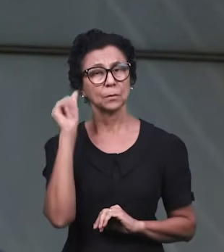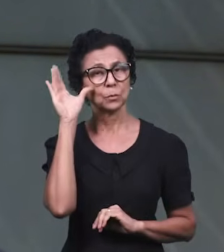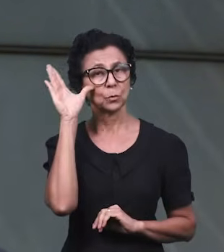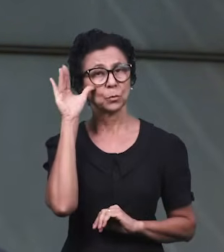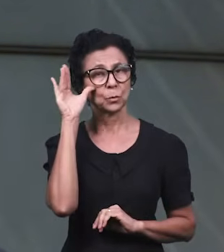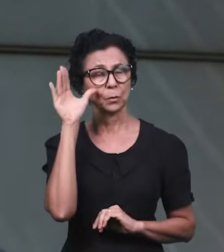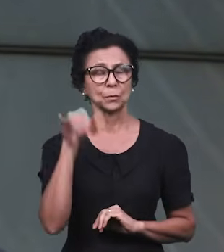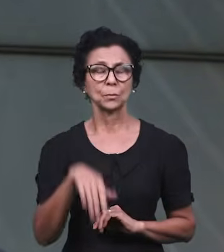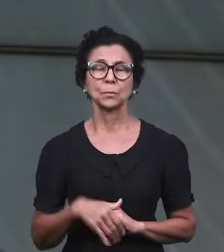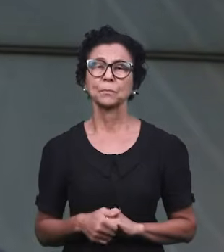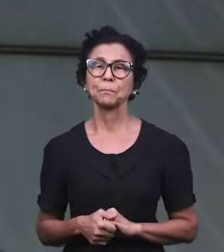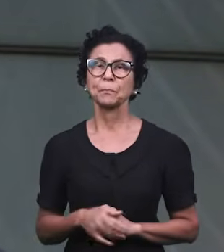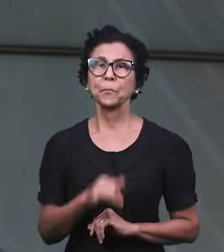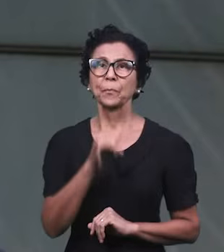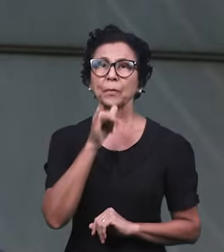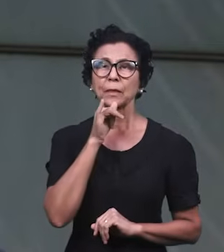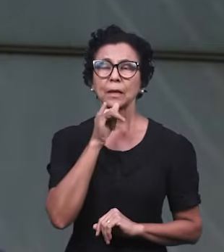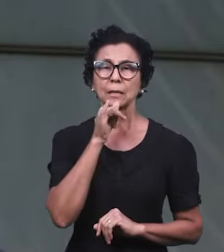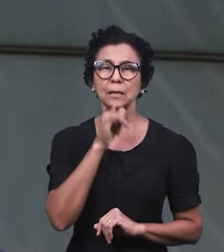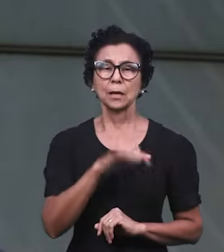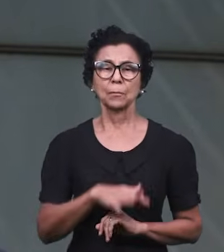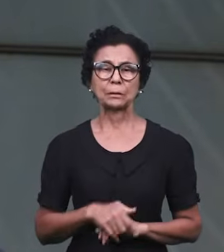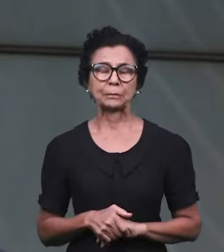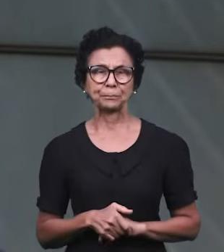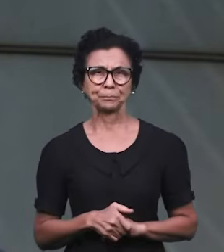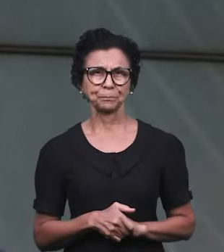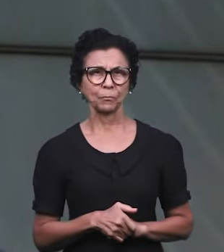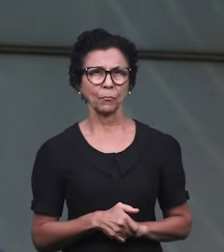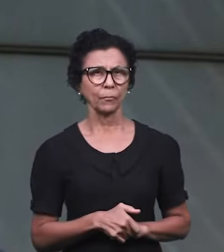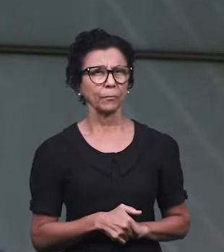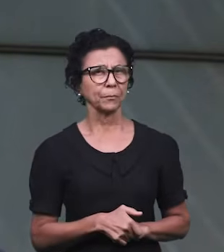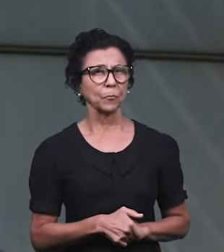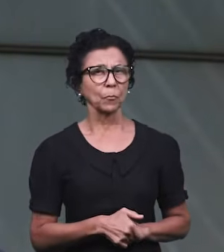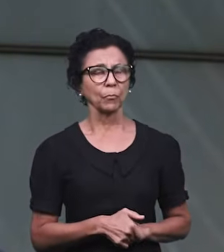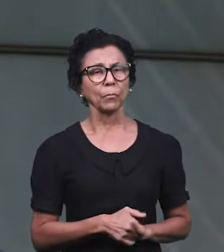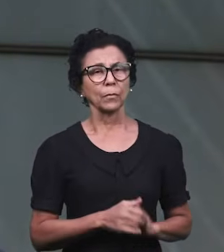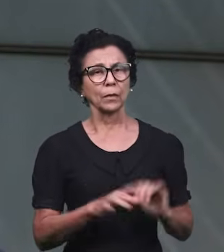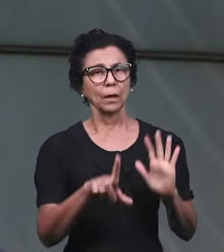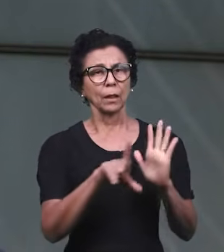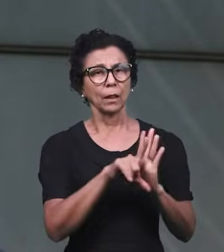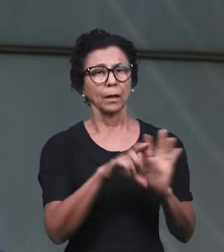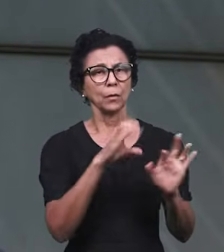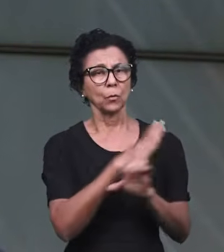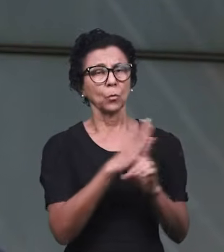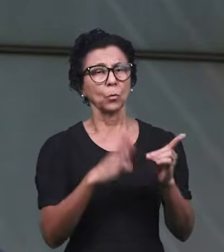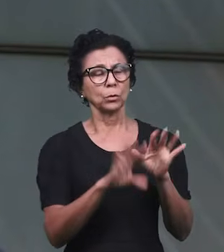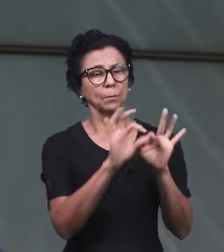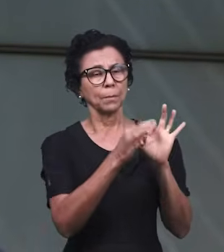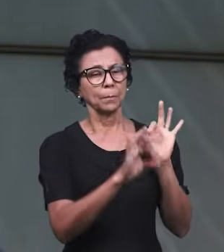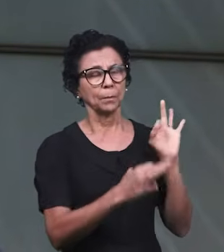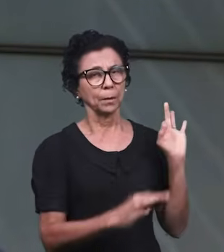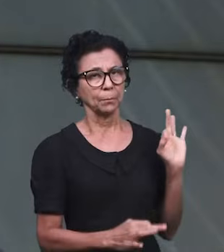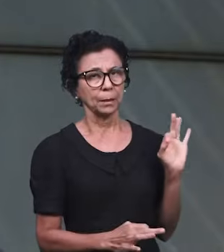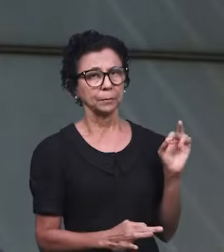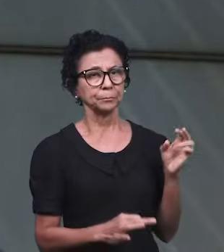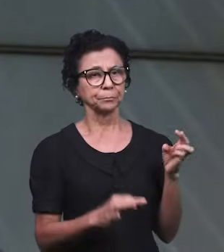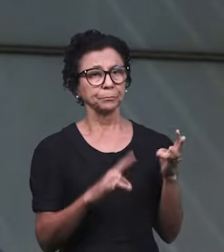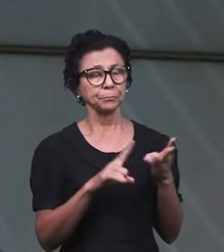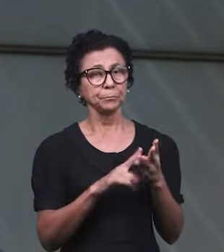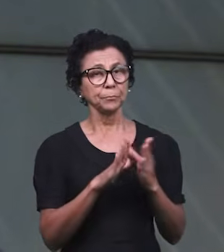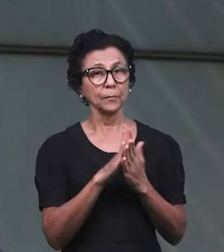exemplo, foram os dogmas, a liturgia do culto da lei, a Bíblia foi